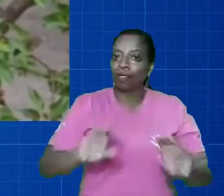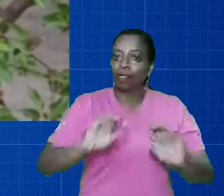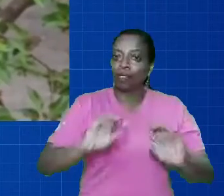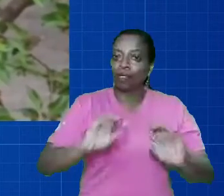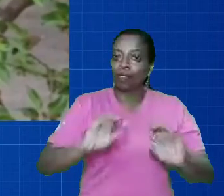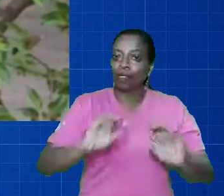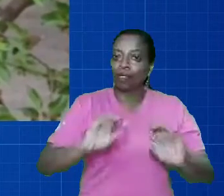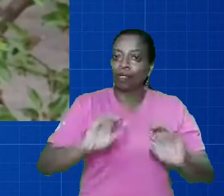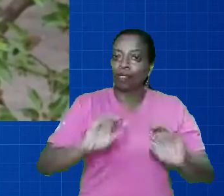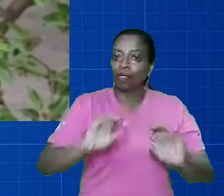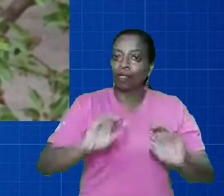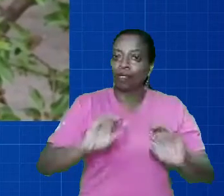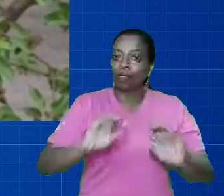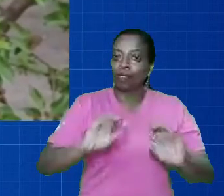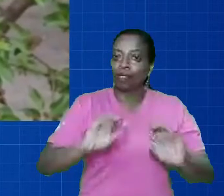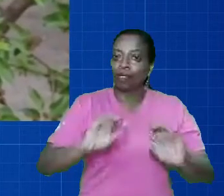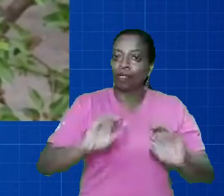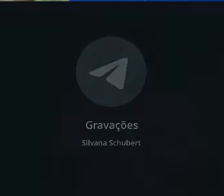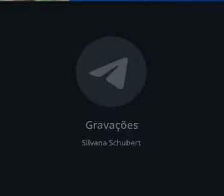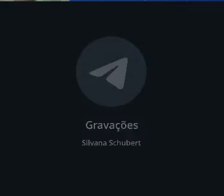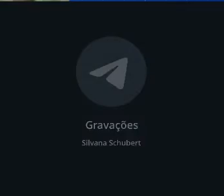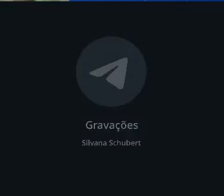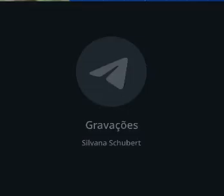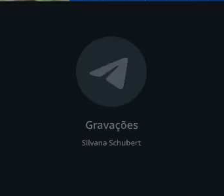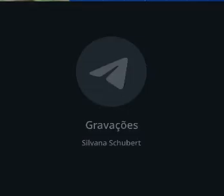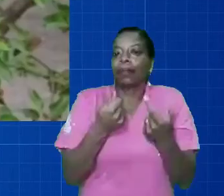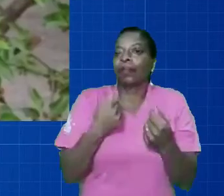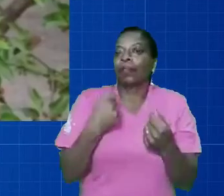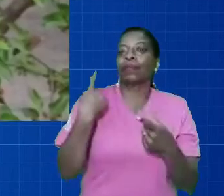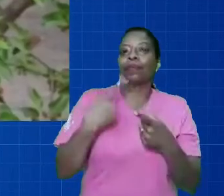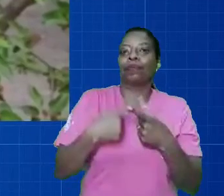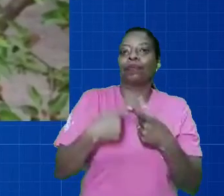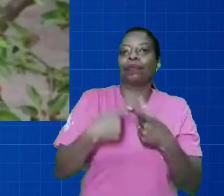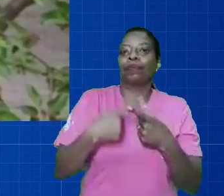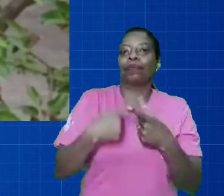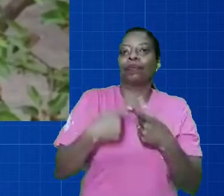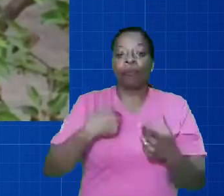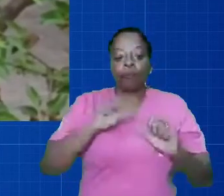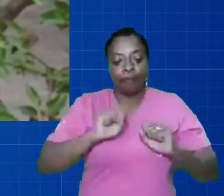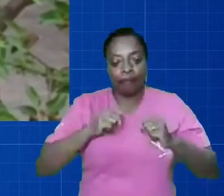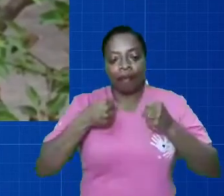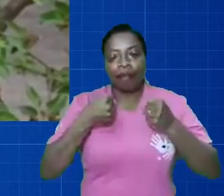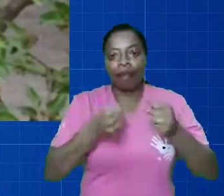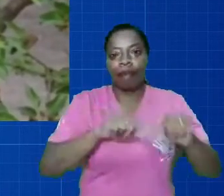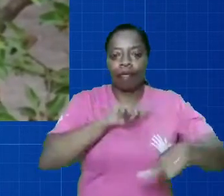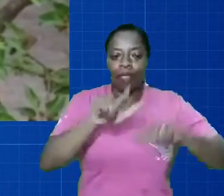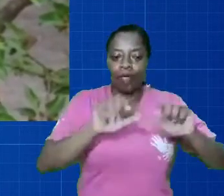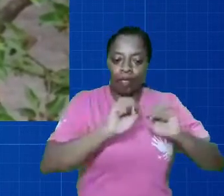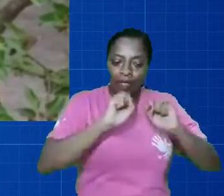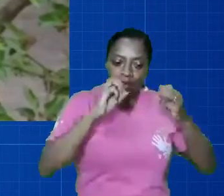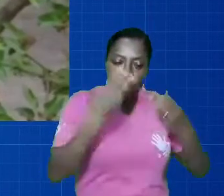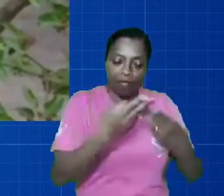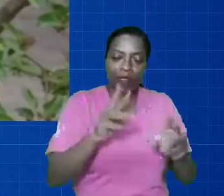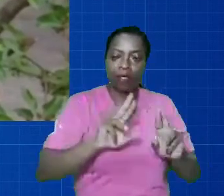porque o trabalho realizado em oficina é muito diferente, né, do que acontece na escola. A escola a gente